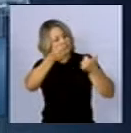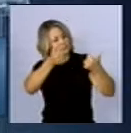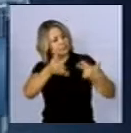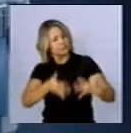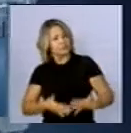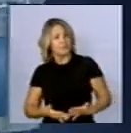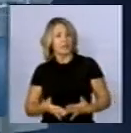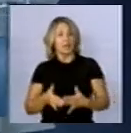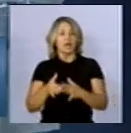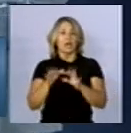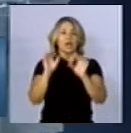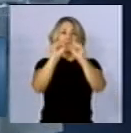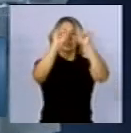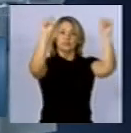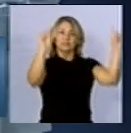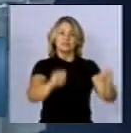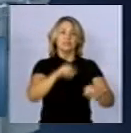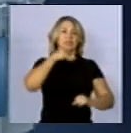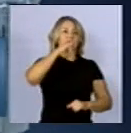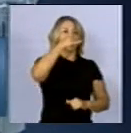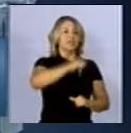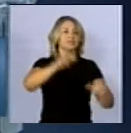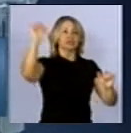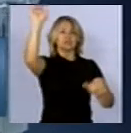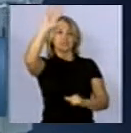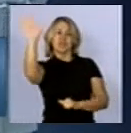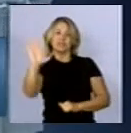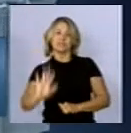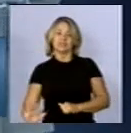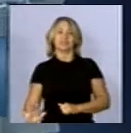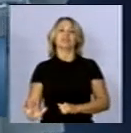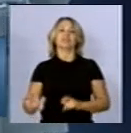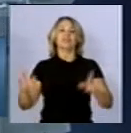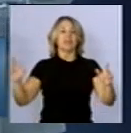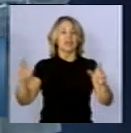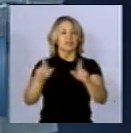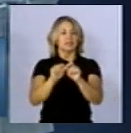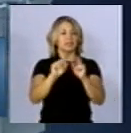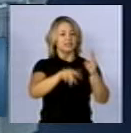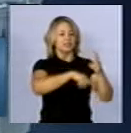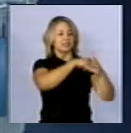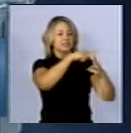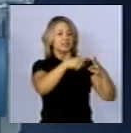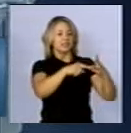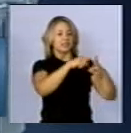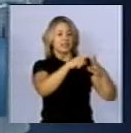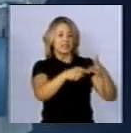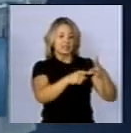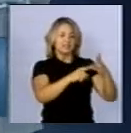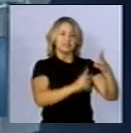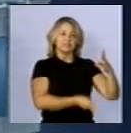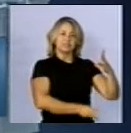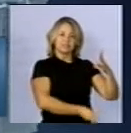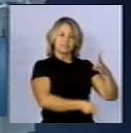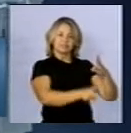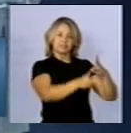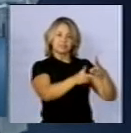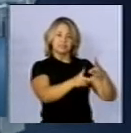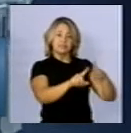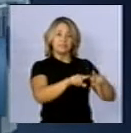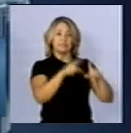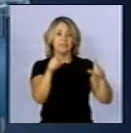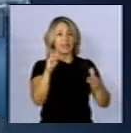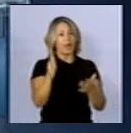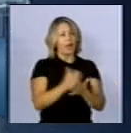que o sistema elétrico Nacional ele é majoritariamente trifásico temos links de corrente contínua mas em sua sua